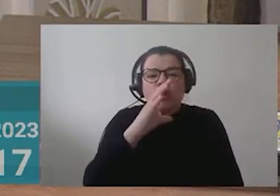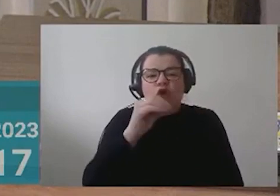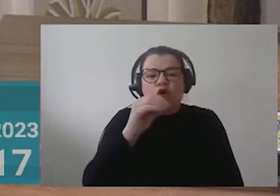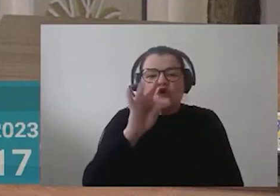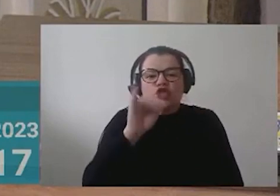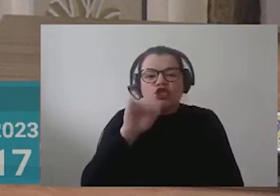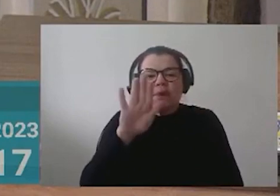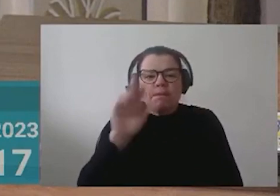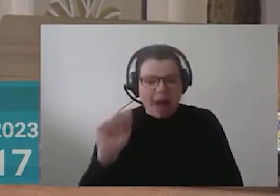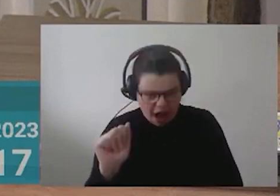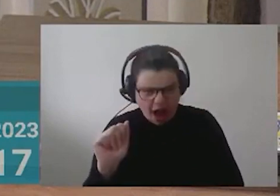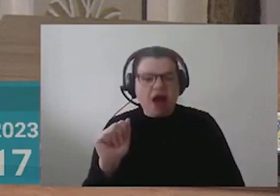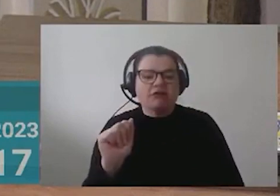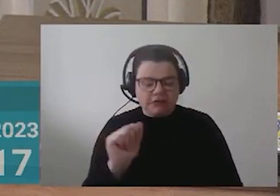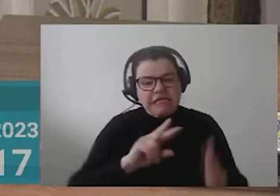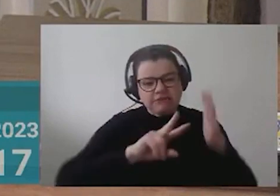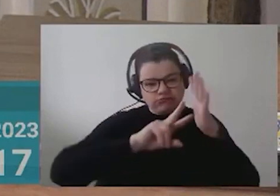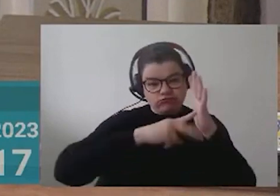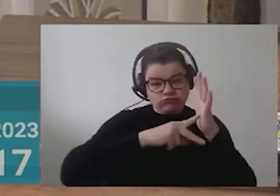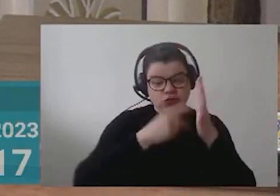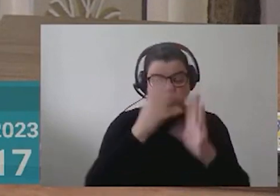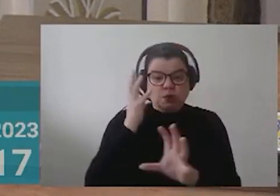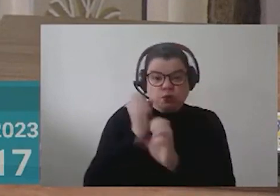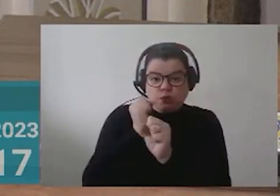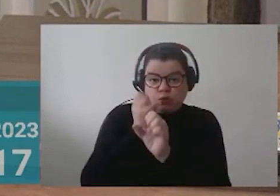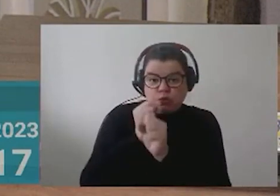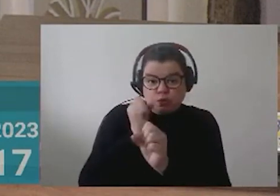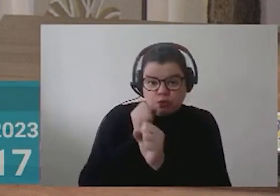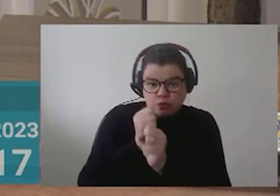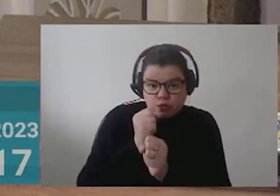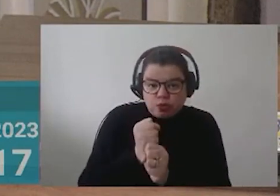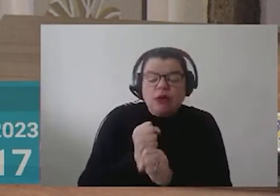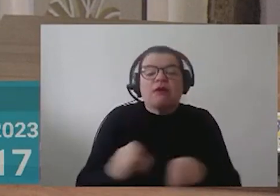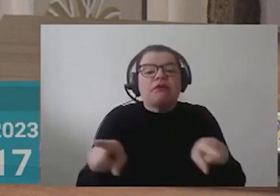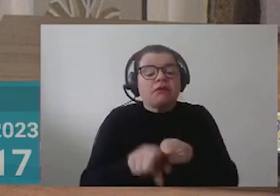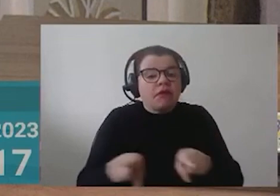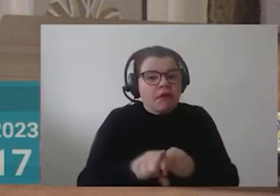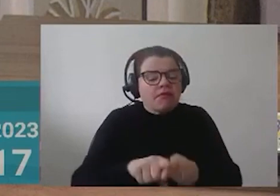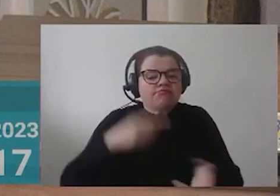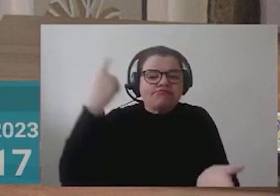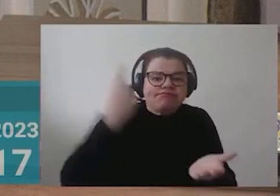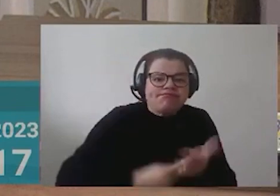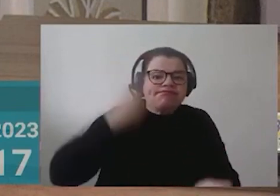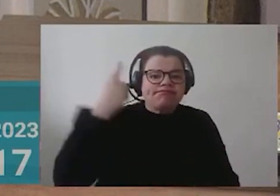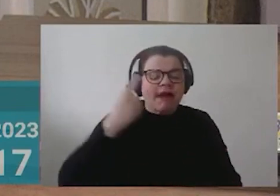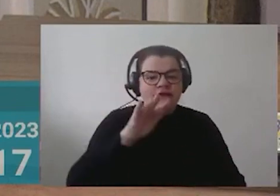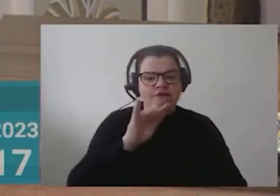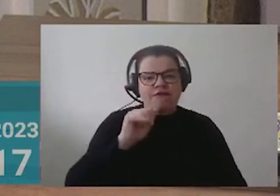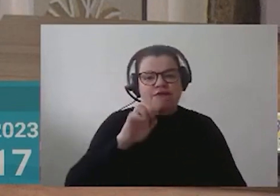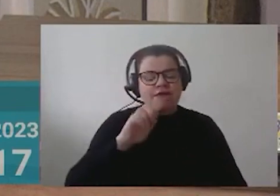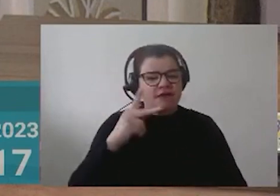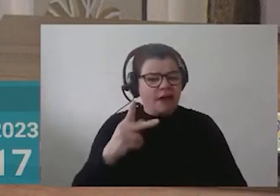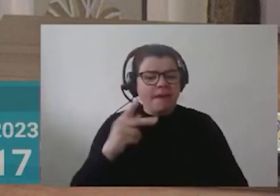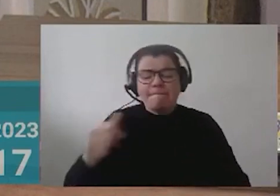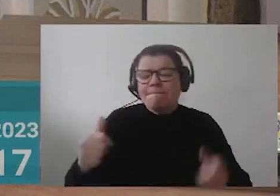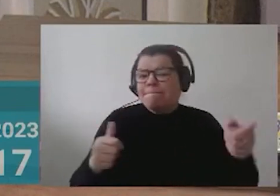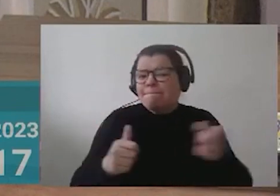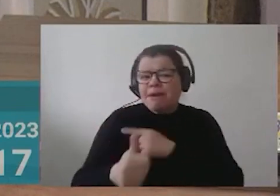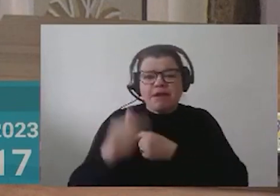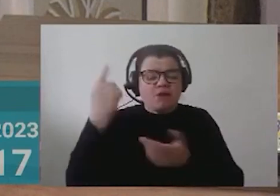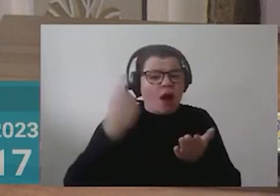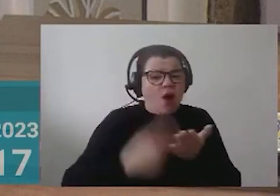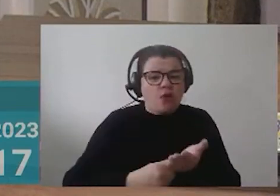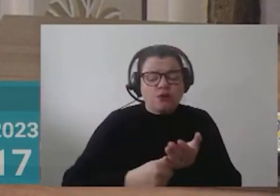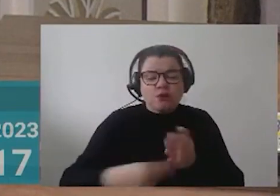brasileiro, além de assinar com a FIEP o primeiro acordo coletivo de trabalho do país. Nós vamos homenagear